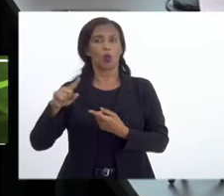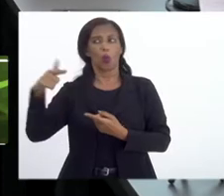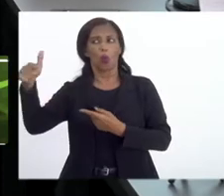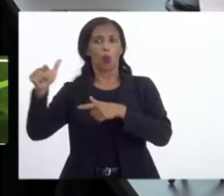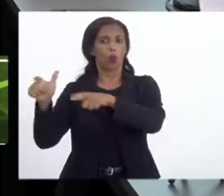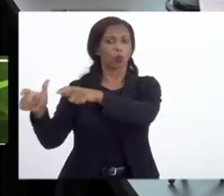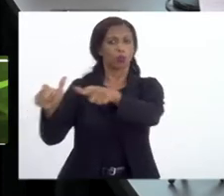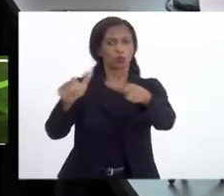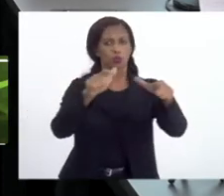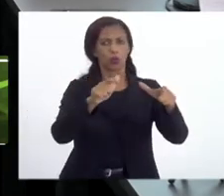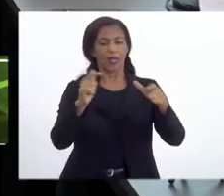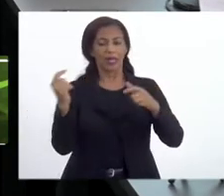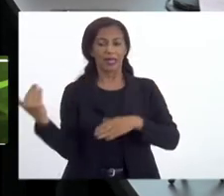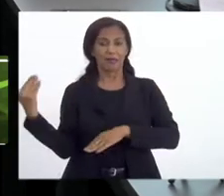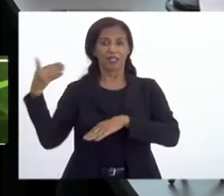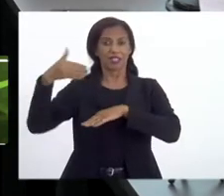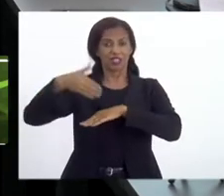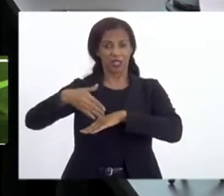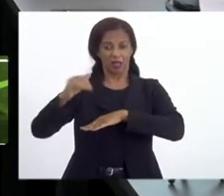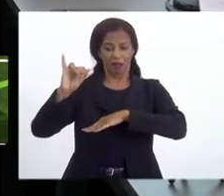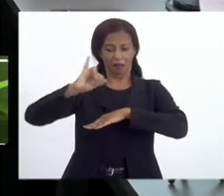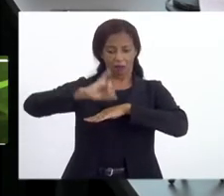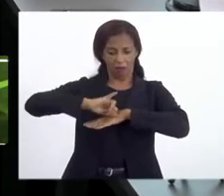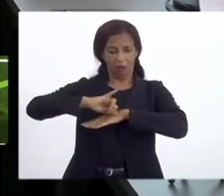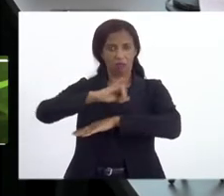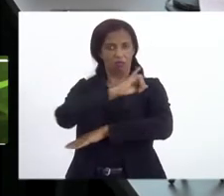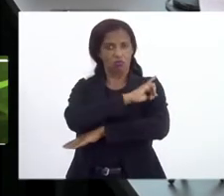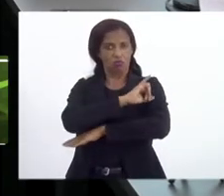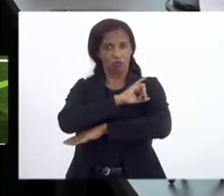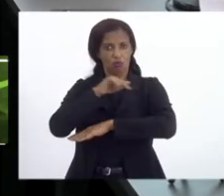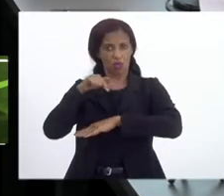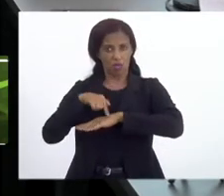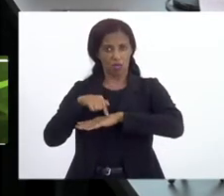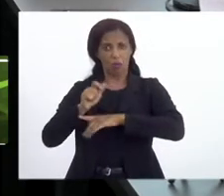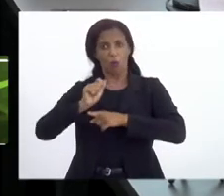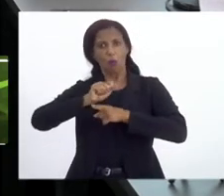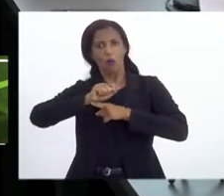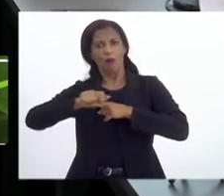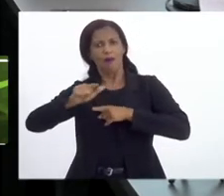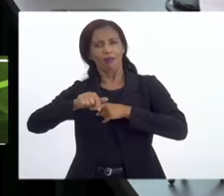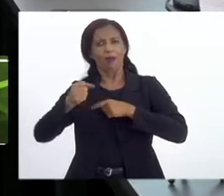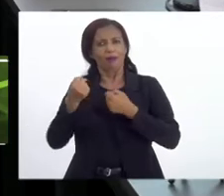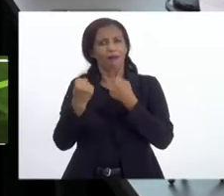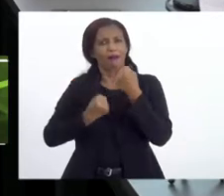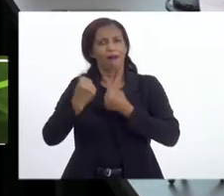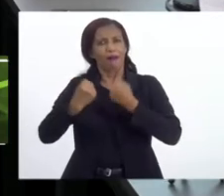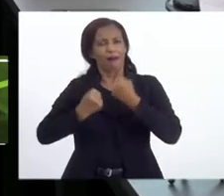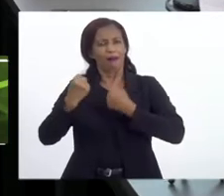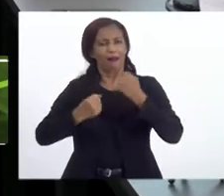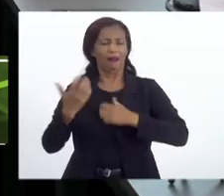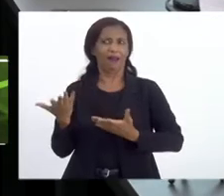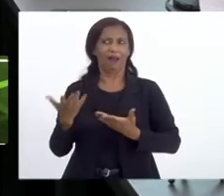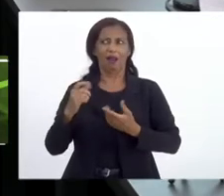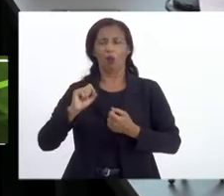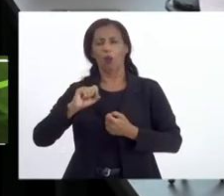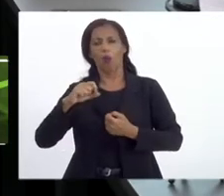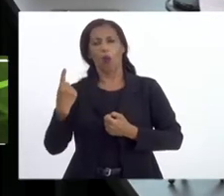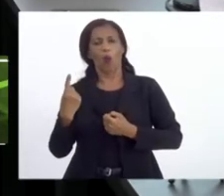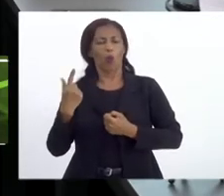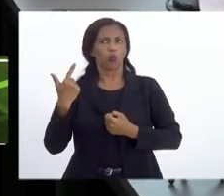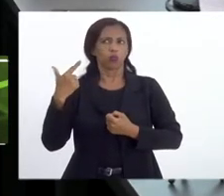de Janeiro, alugar um veículo lá, enfim, fazer uma movimentação que vai levar aí de 5 a 8